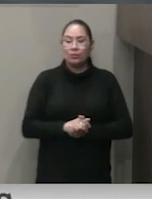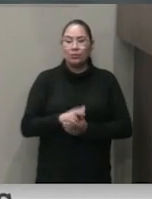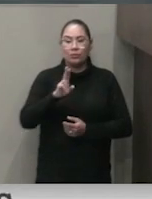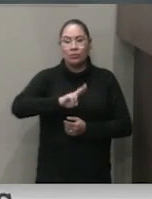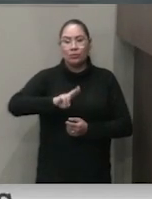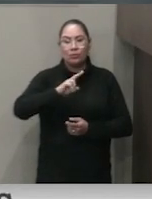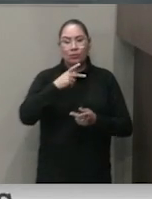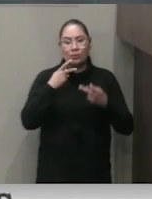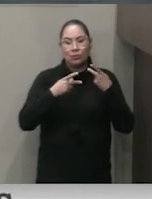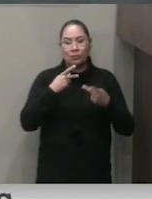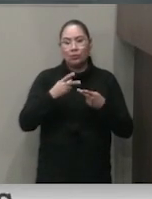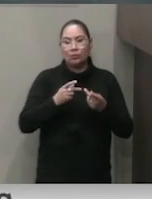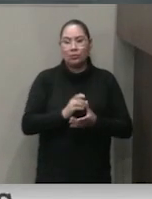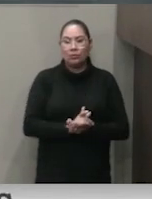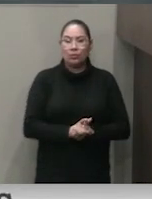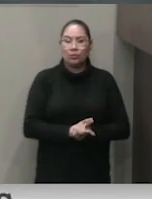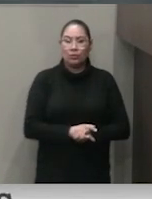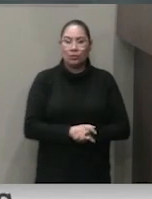uso da tribuna.